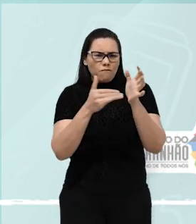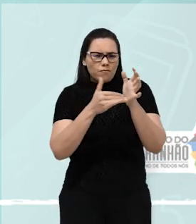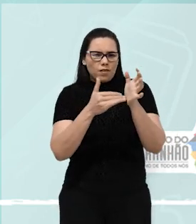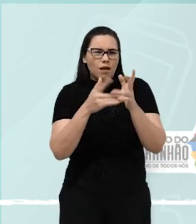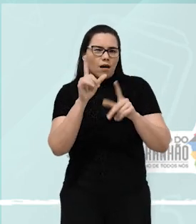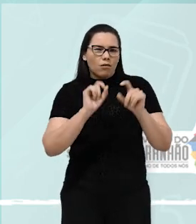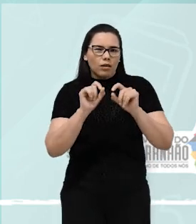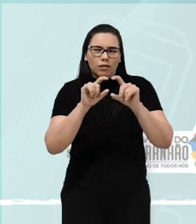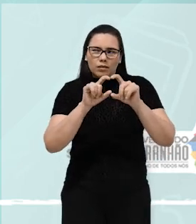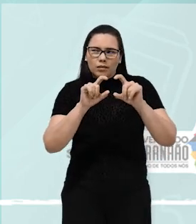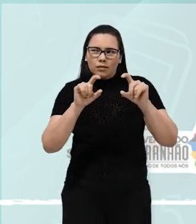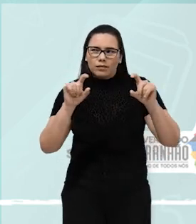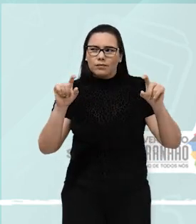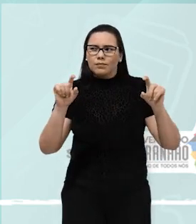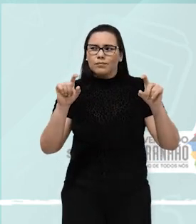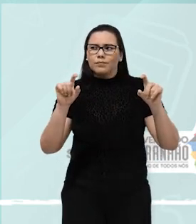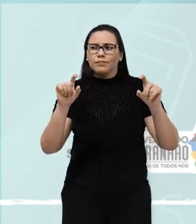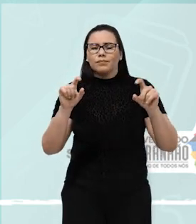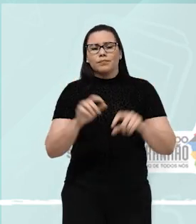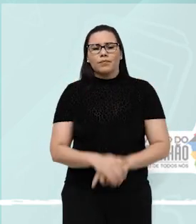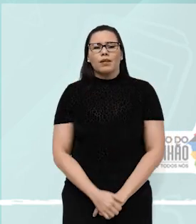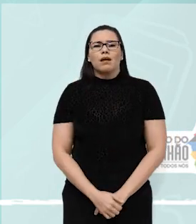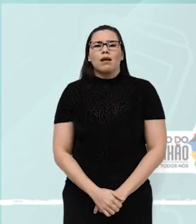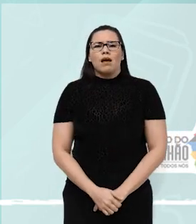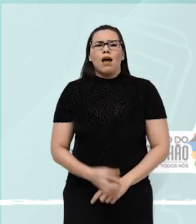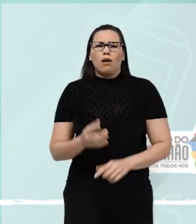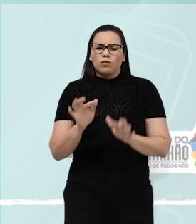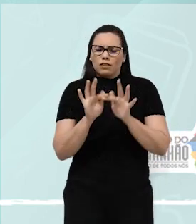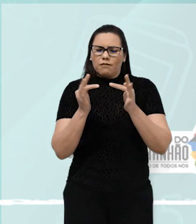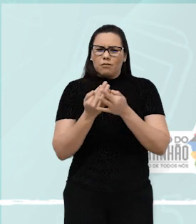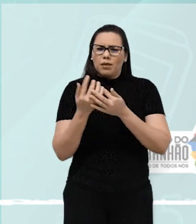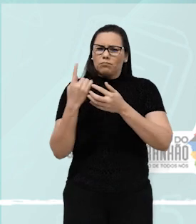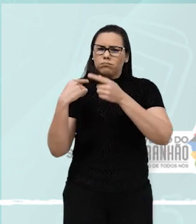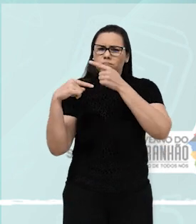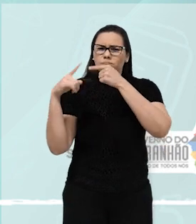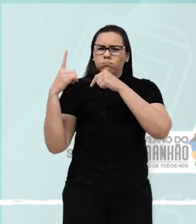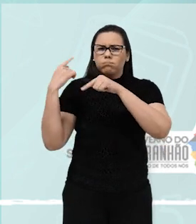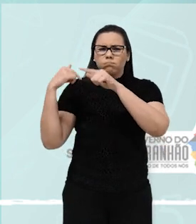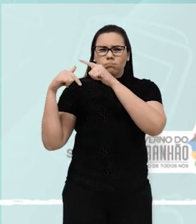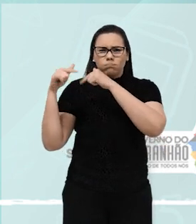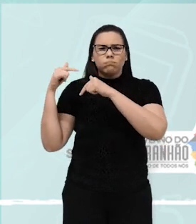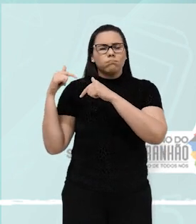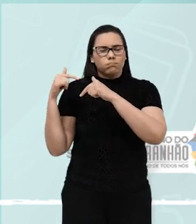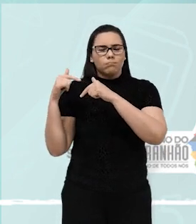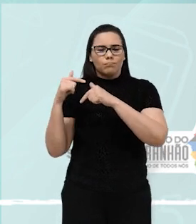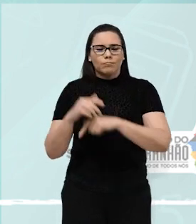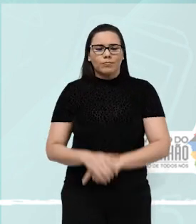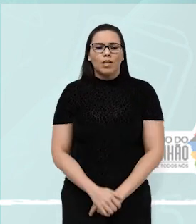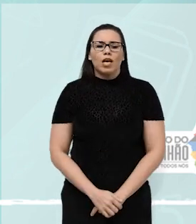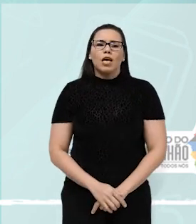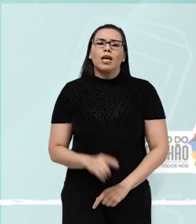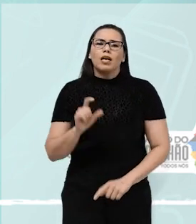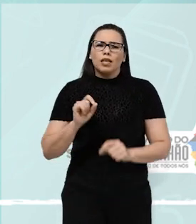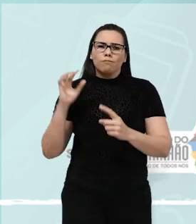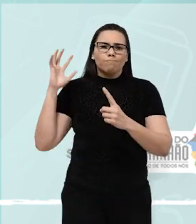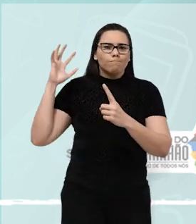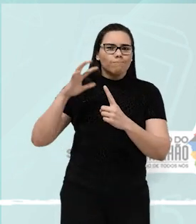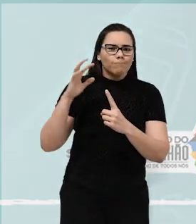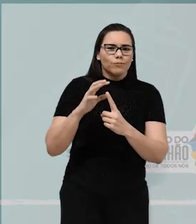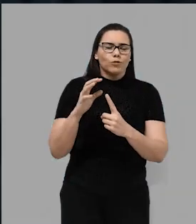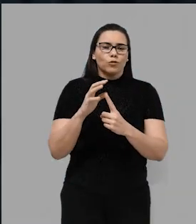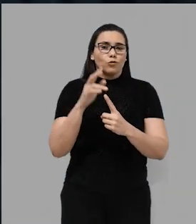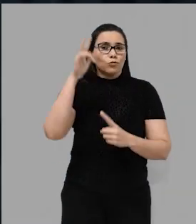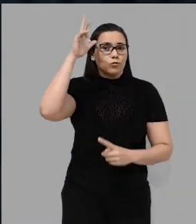aqui, ele é um ancestral comum que originou o ancestral das zebras e dos cavalos e